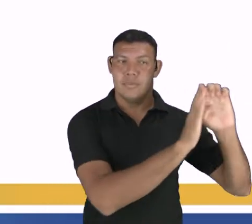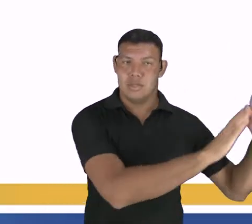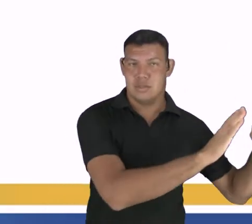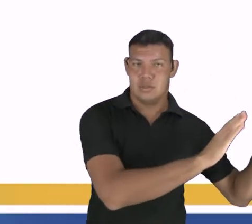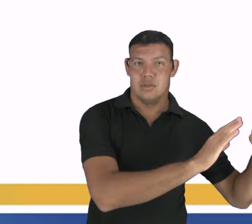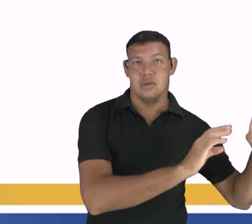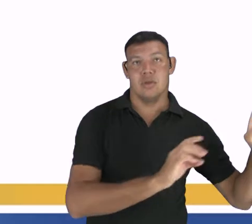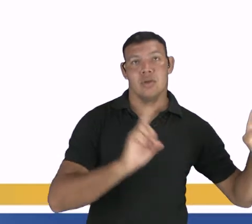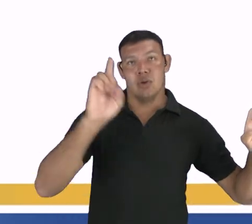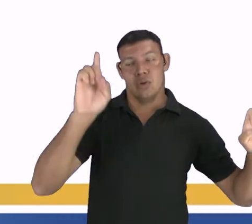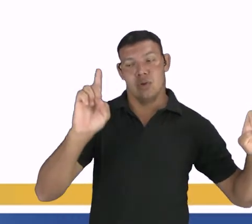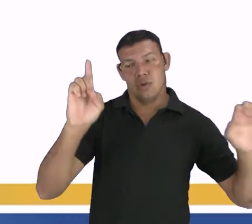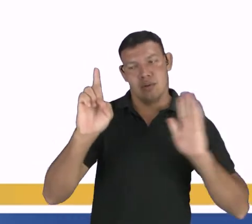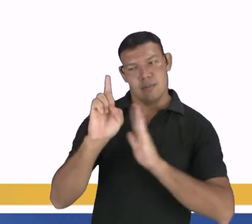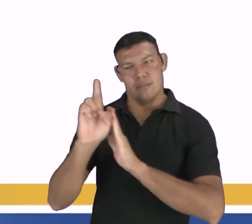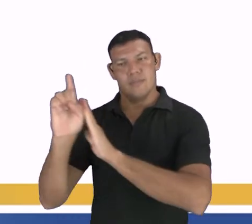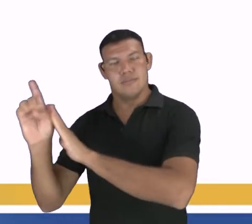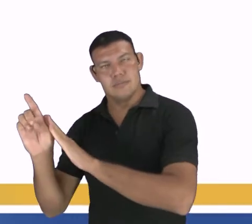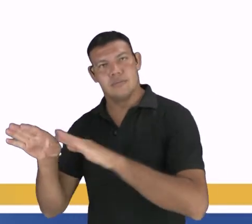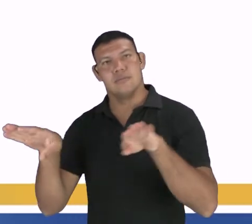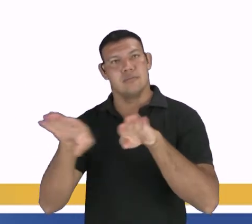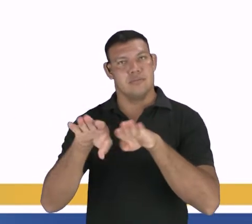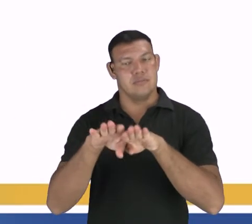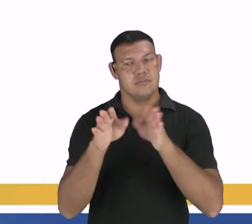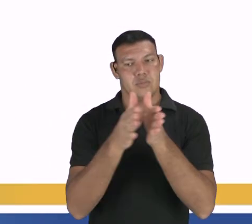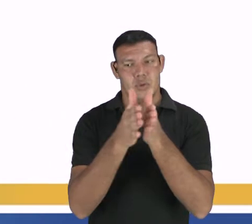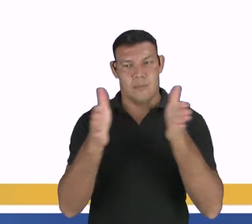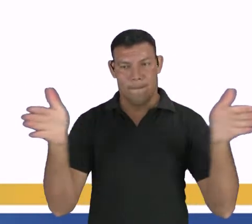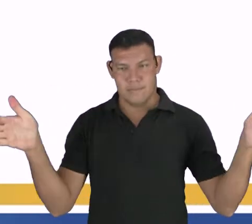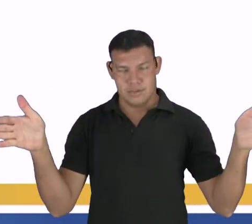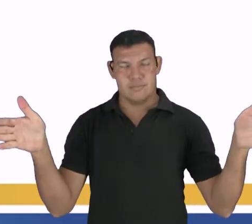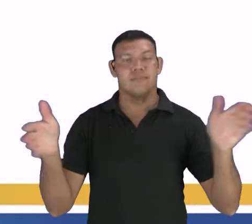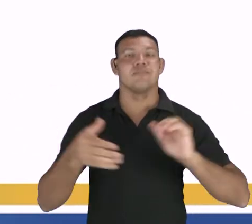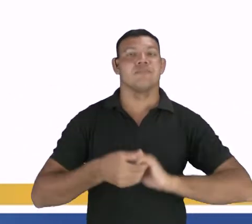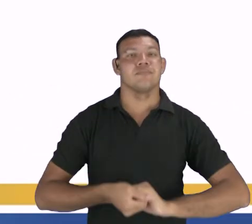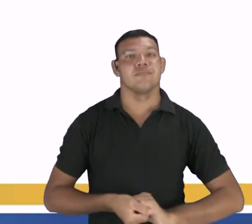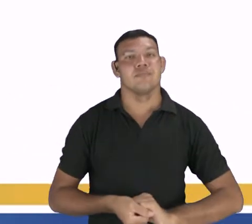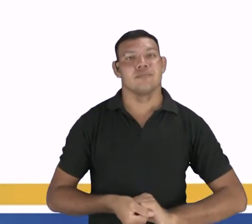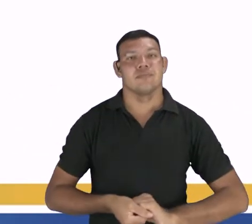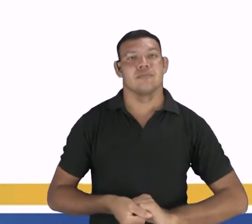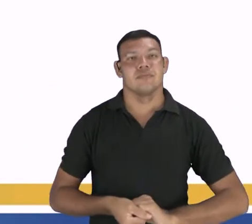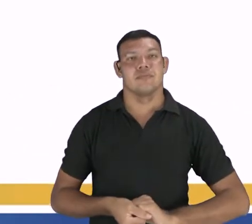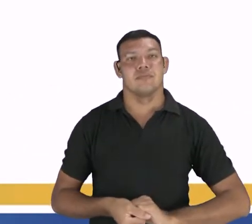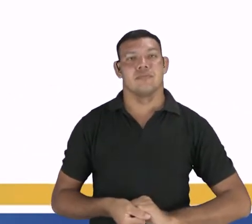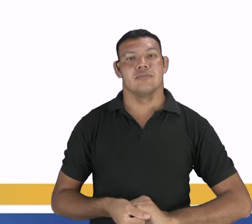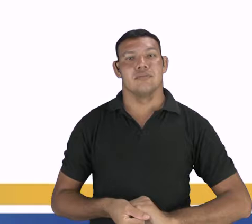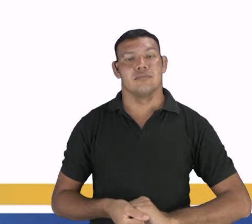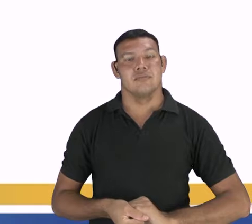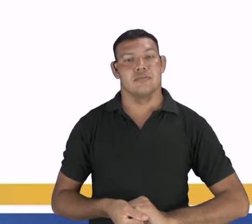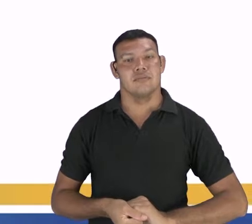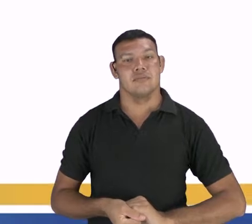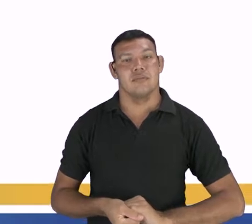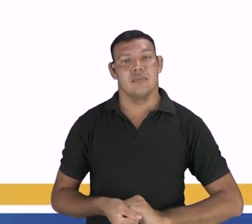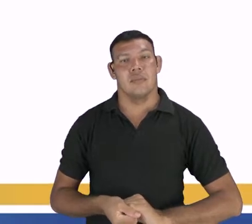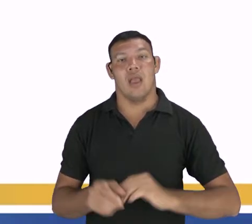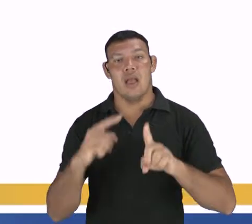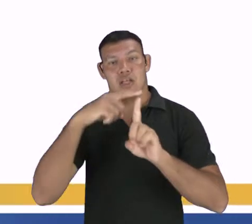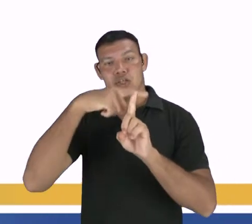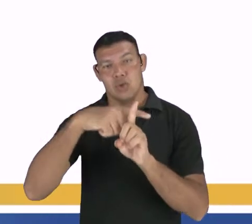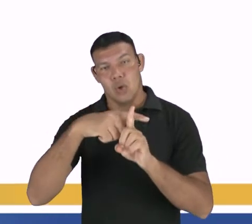aí infinitos, né, para a direita aí da nossa reta. Então, as operações com números inteiros, elas